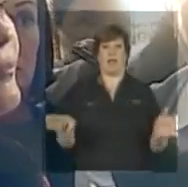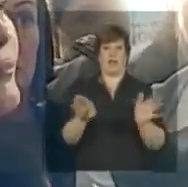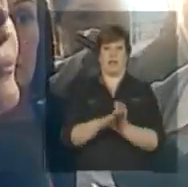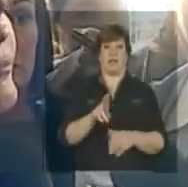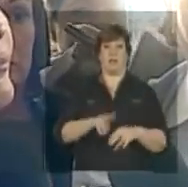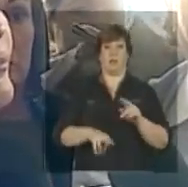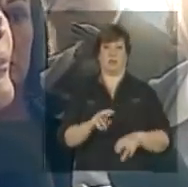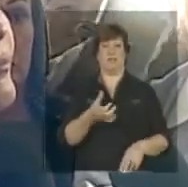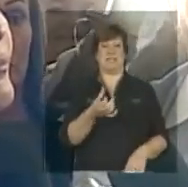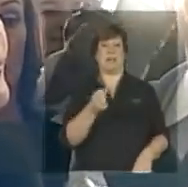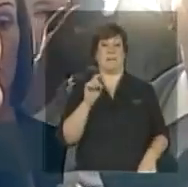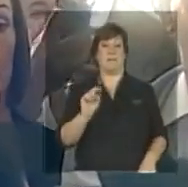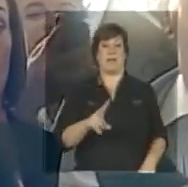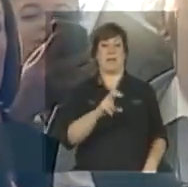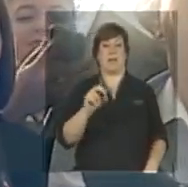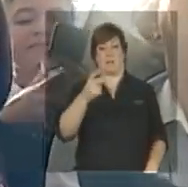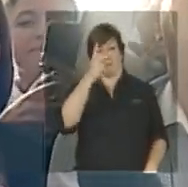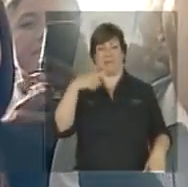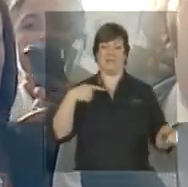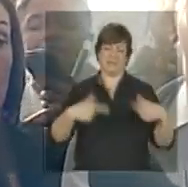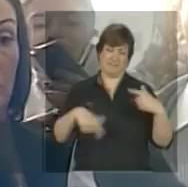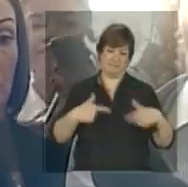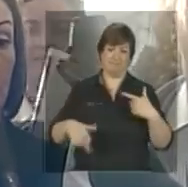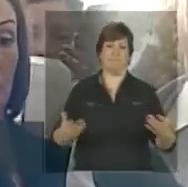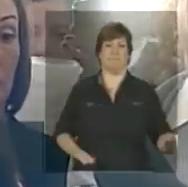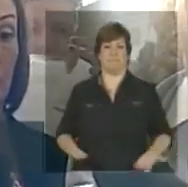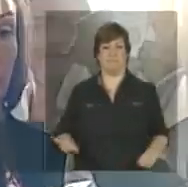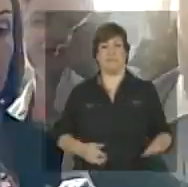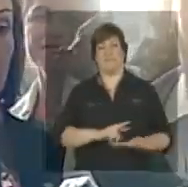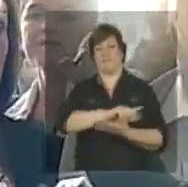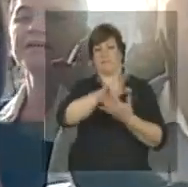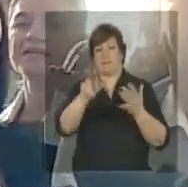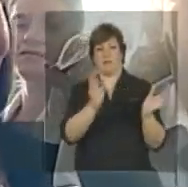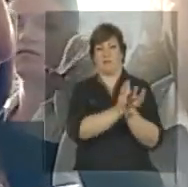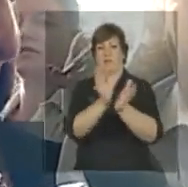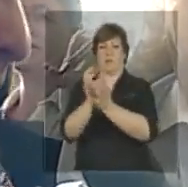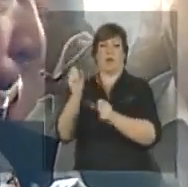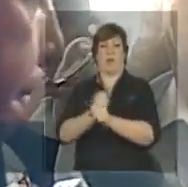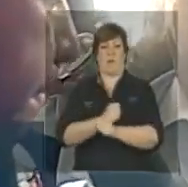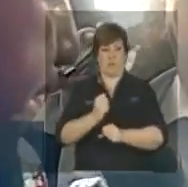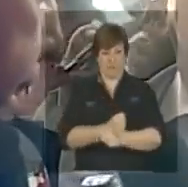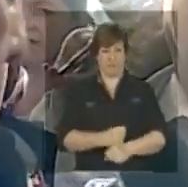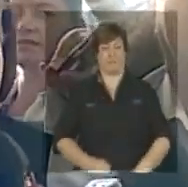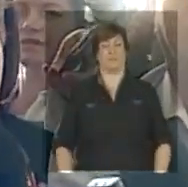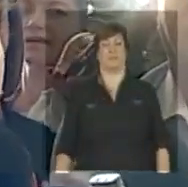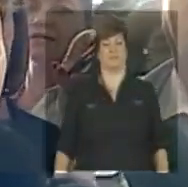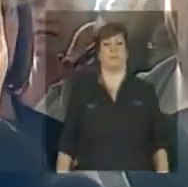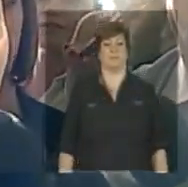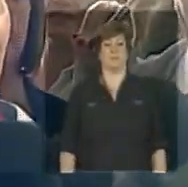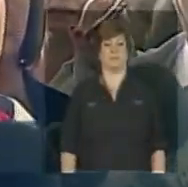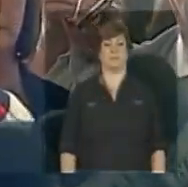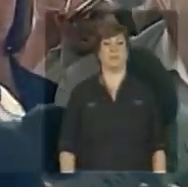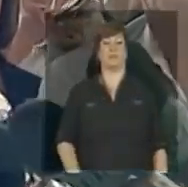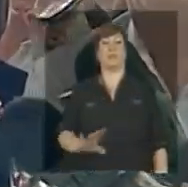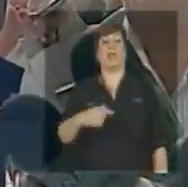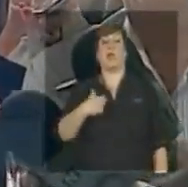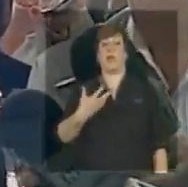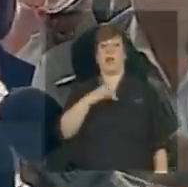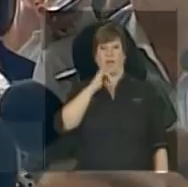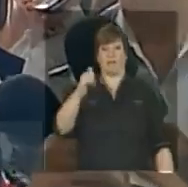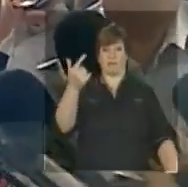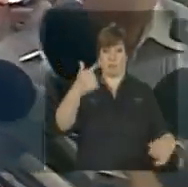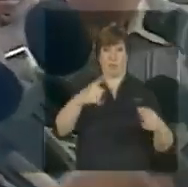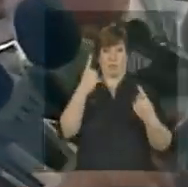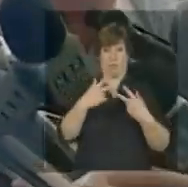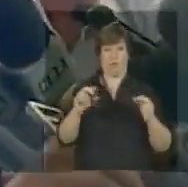junho com 6.500 funcionários nos mais diversas frentes de serviço. Agora, ela repetiu uma coisa, deixa eu te